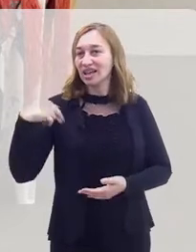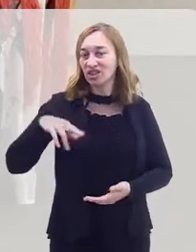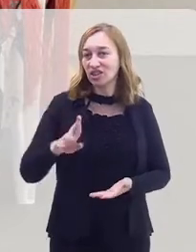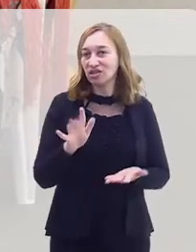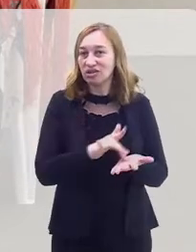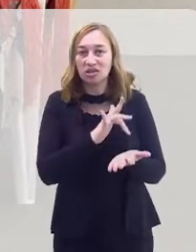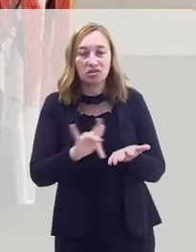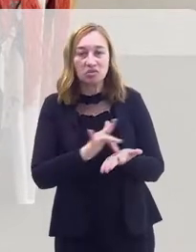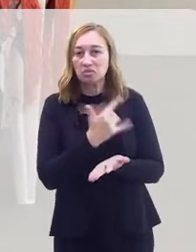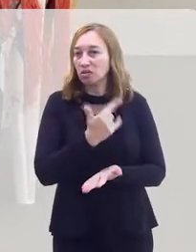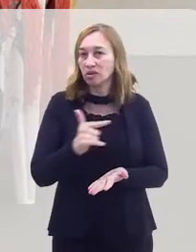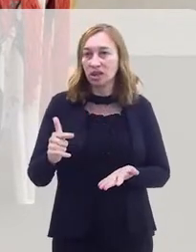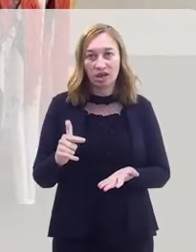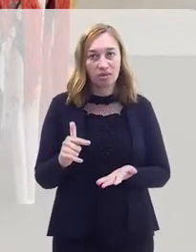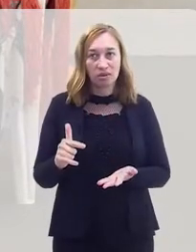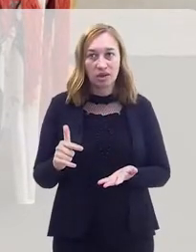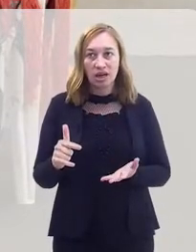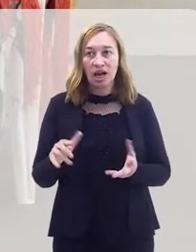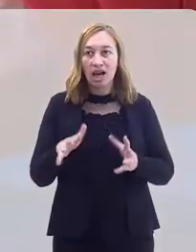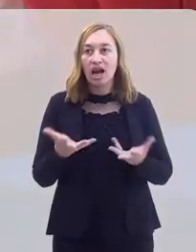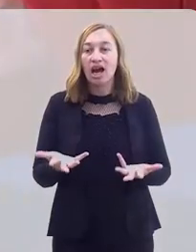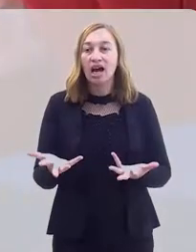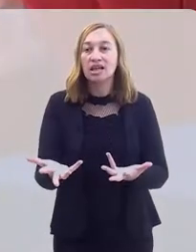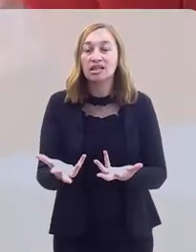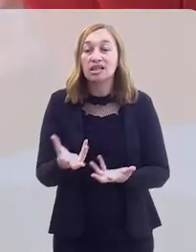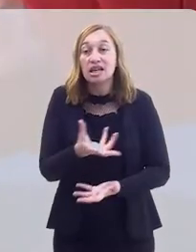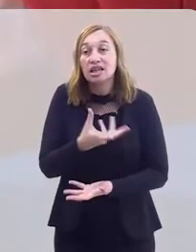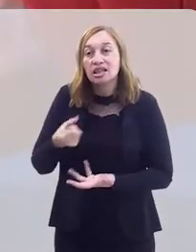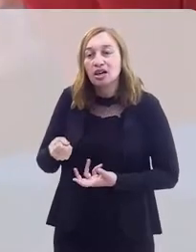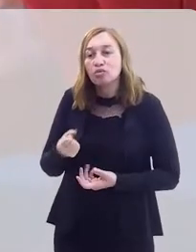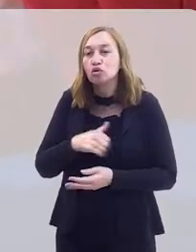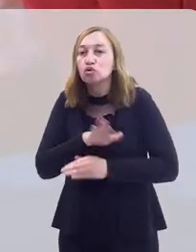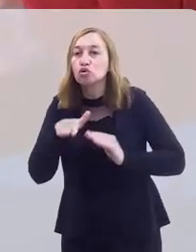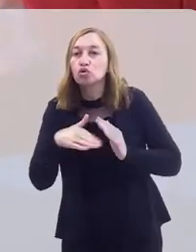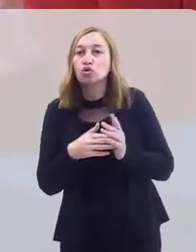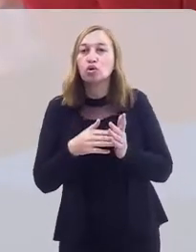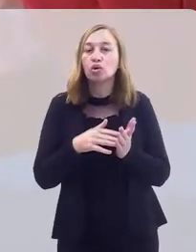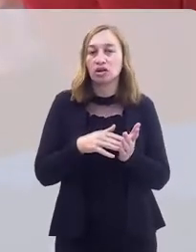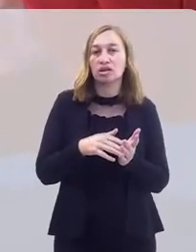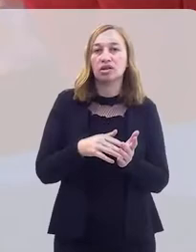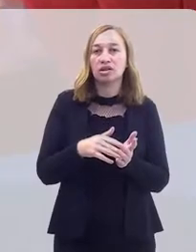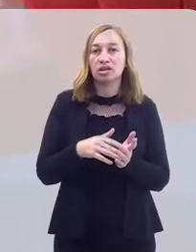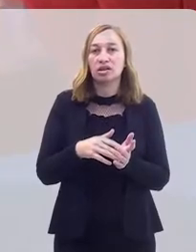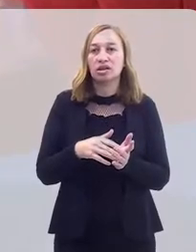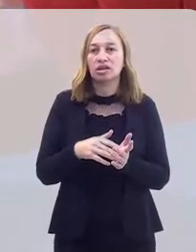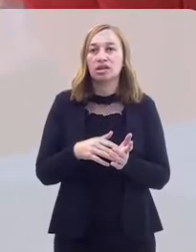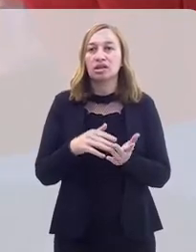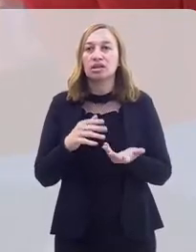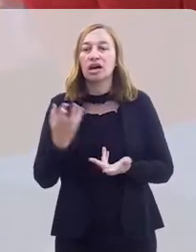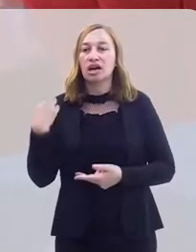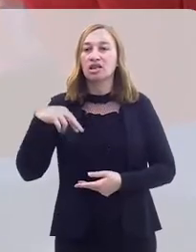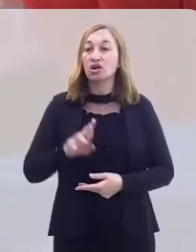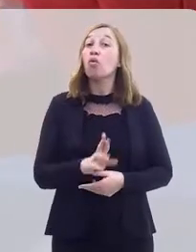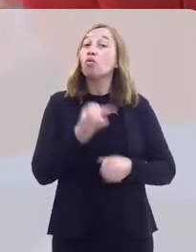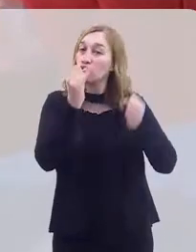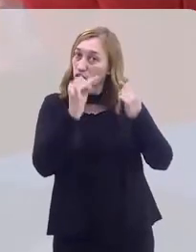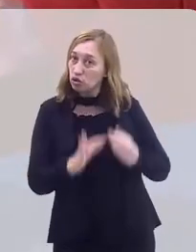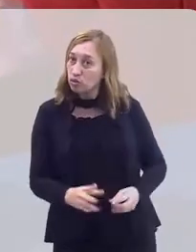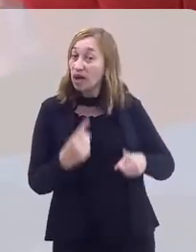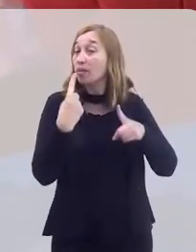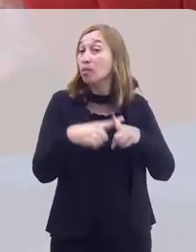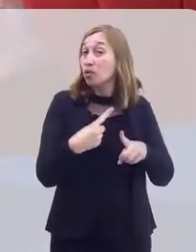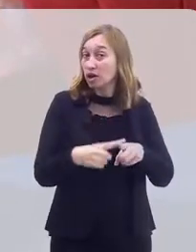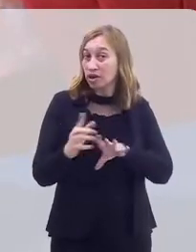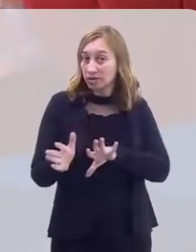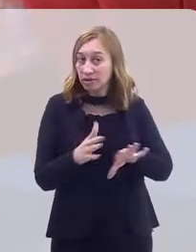A religião dos ciganos, nós não temos uma religião. Abrangemos todas as religiões. Tá? Até porque, vou